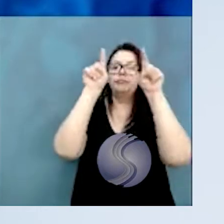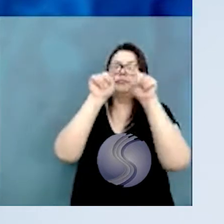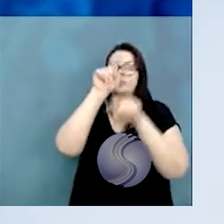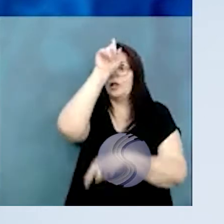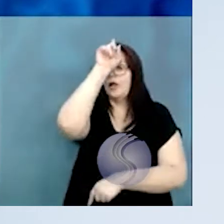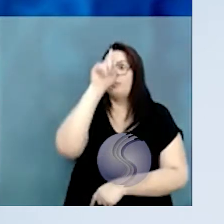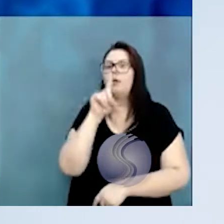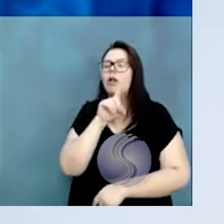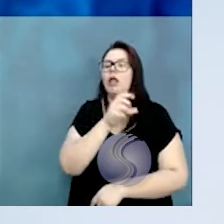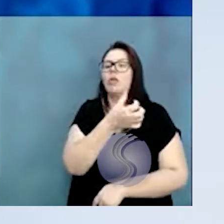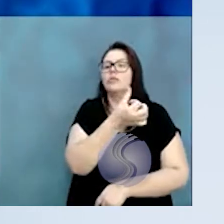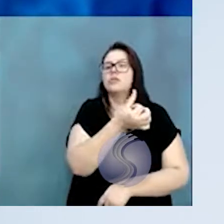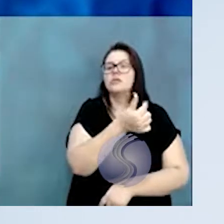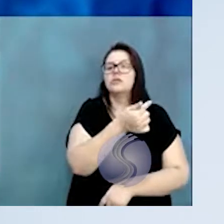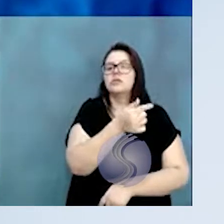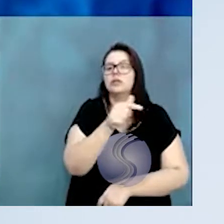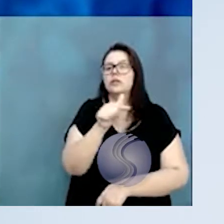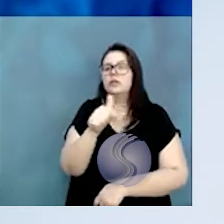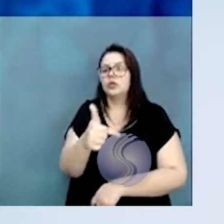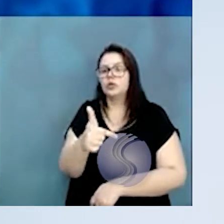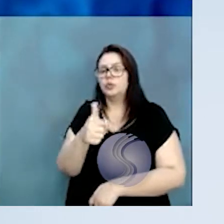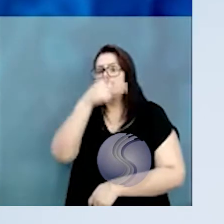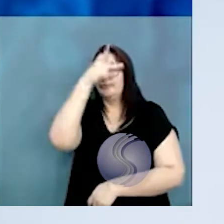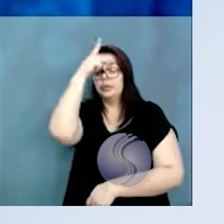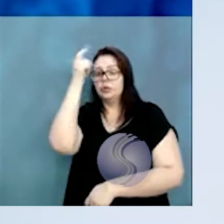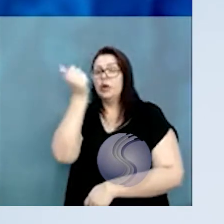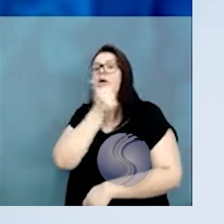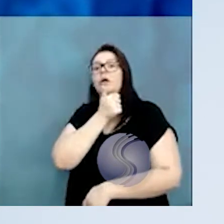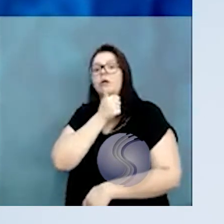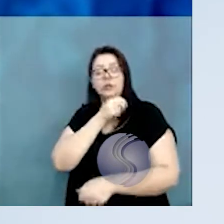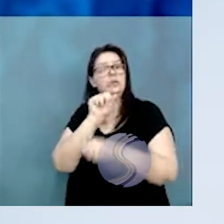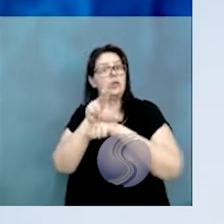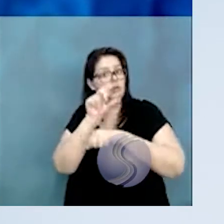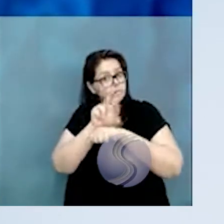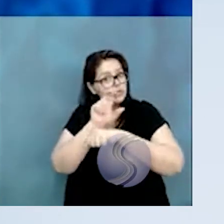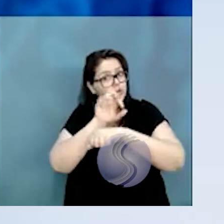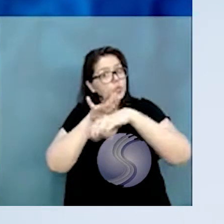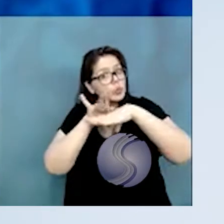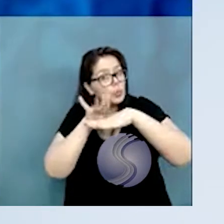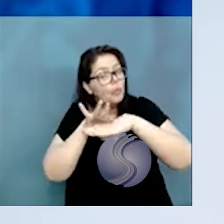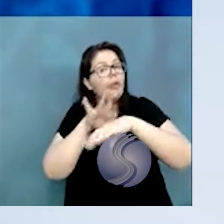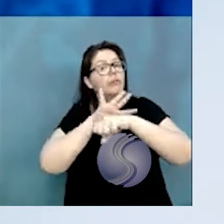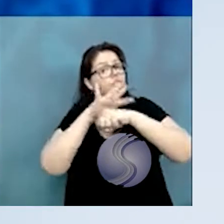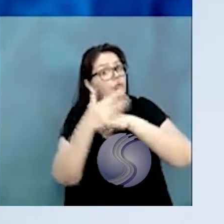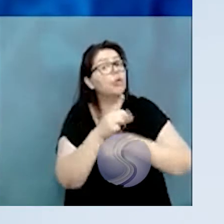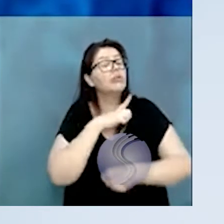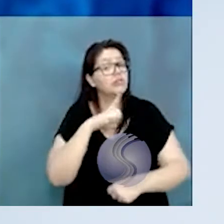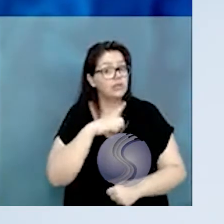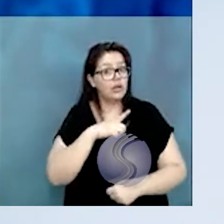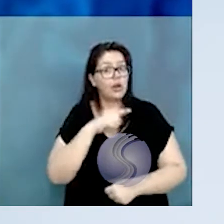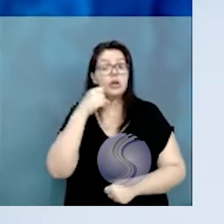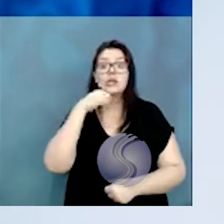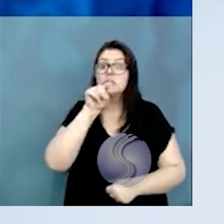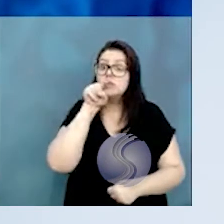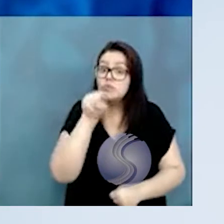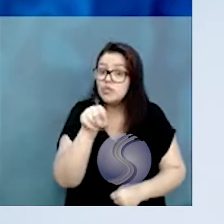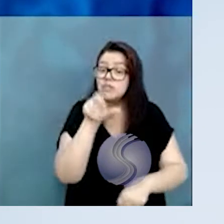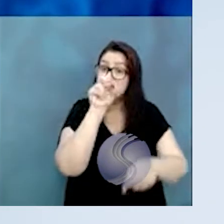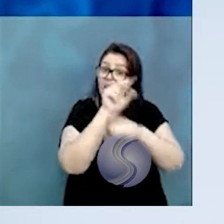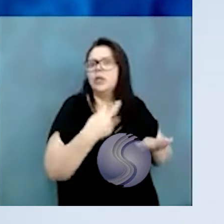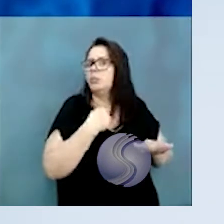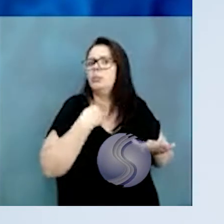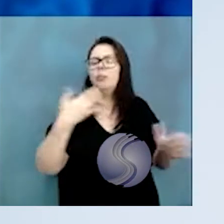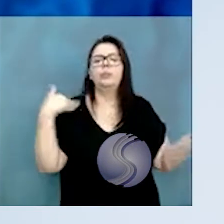quais 14 estão hospitalizados em leitos de unidade de terapia intensiva, UTI, e 32 em